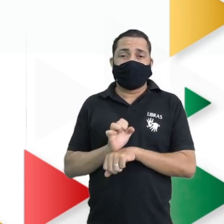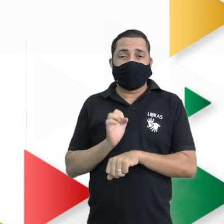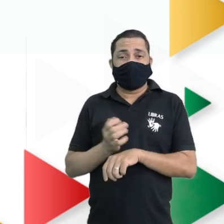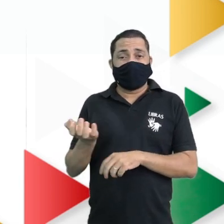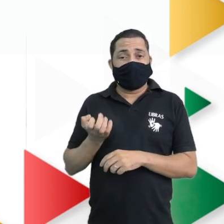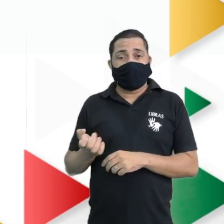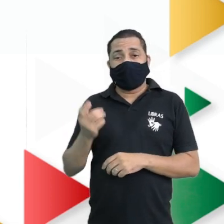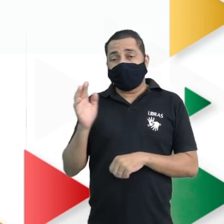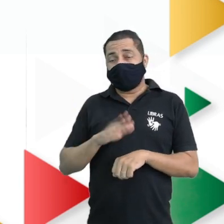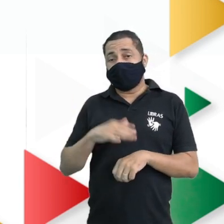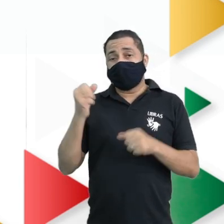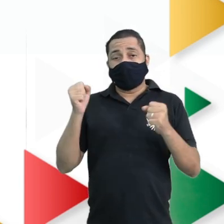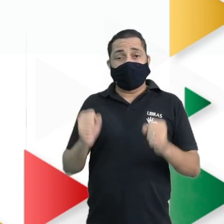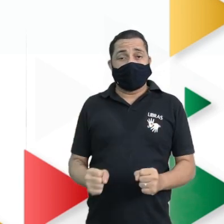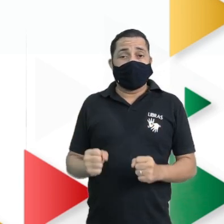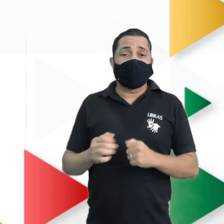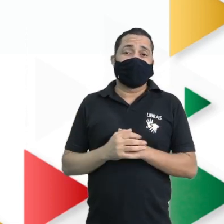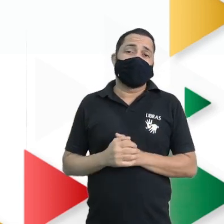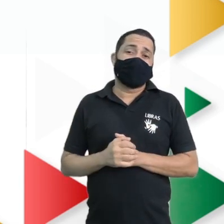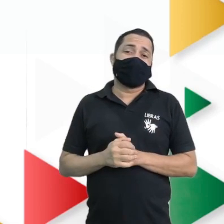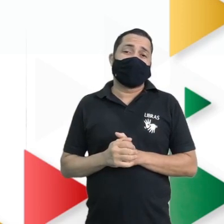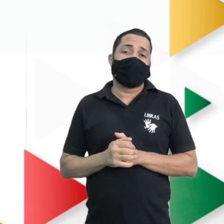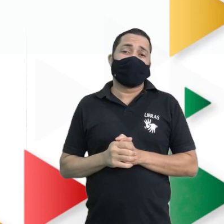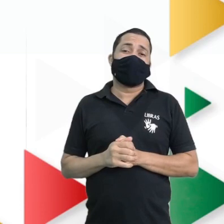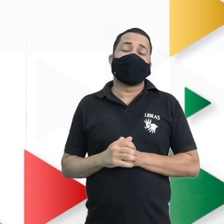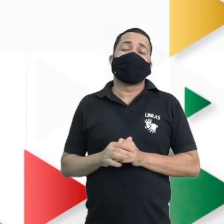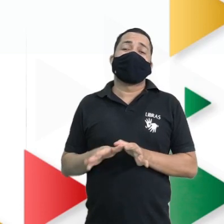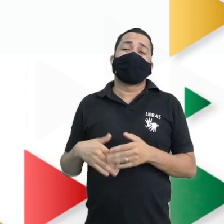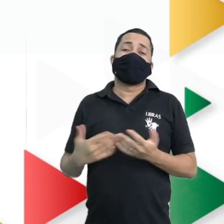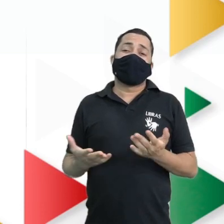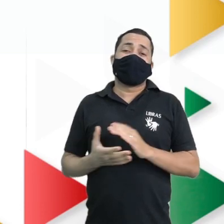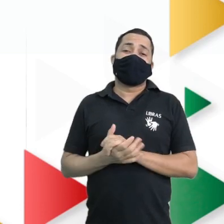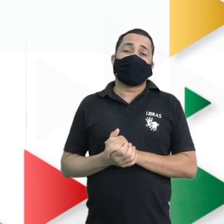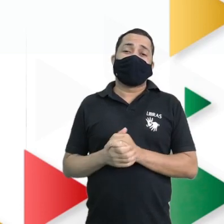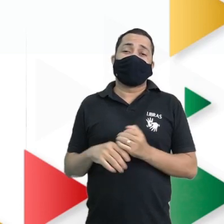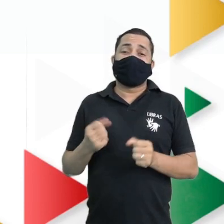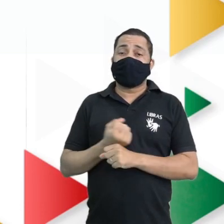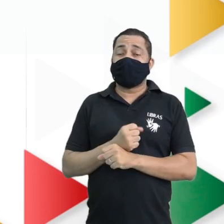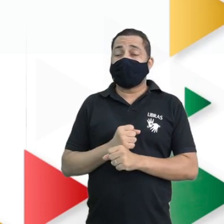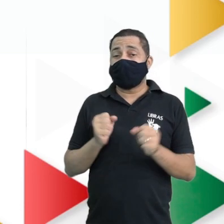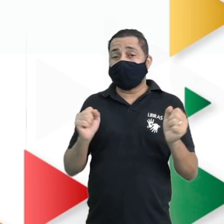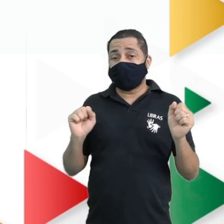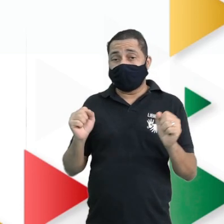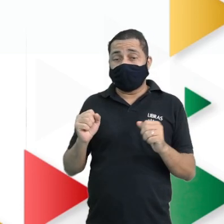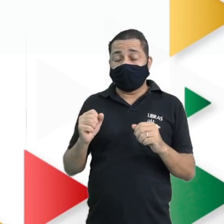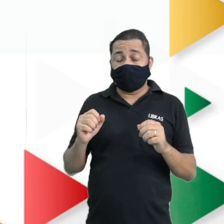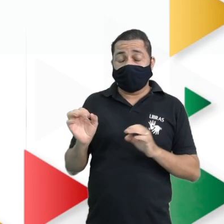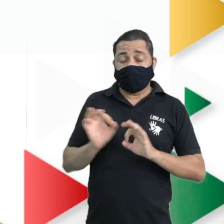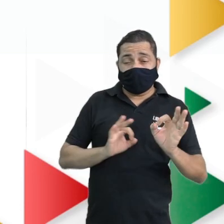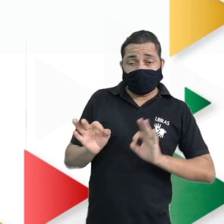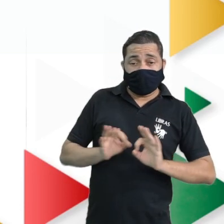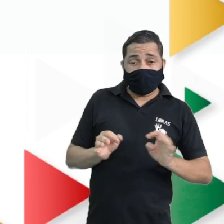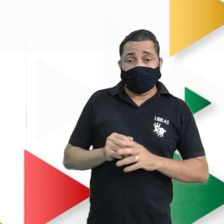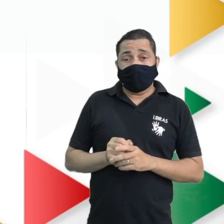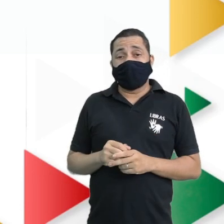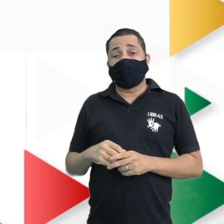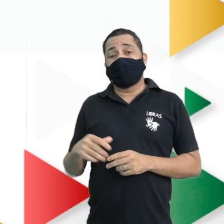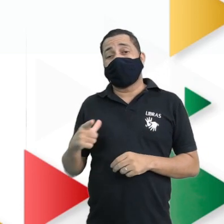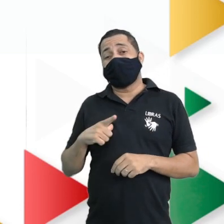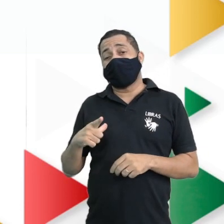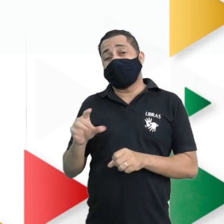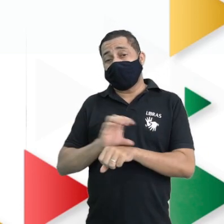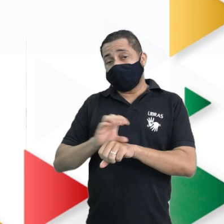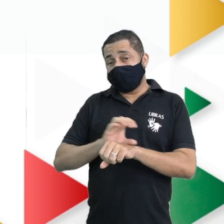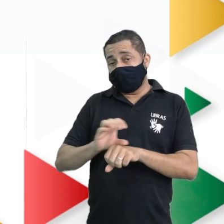os governadores queriam mais poderes. E a reforma de aspectos contida na Constituição de 24, que é